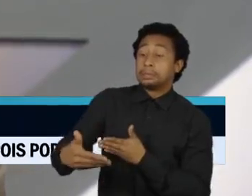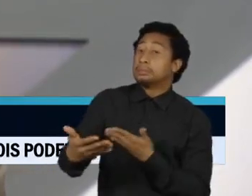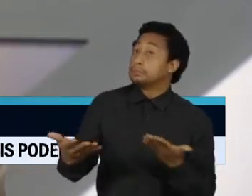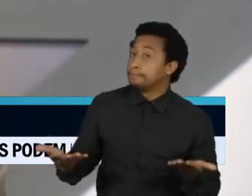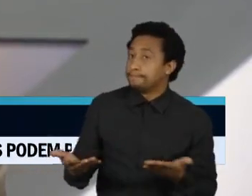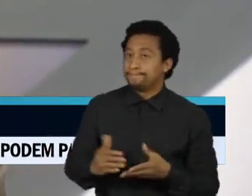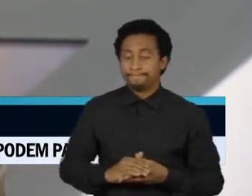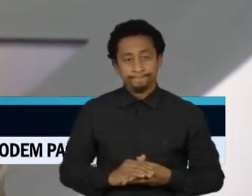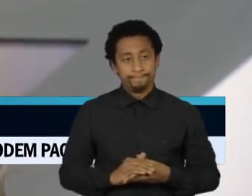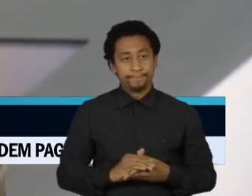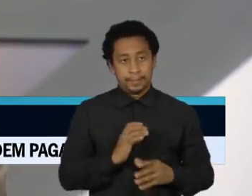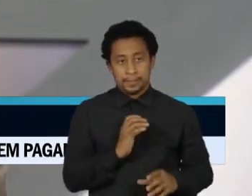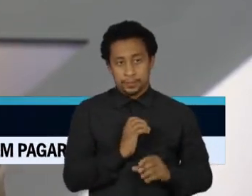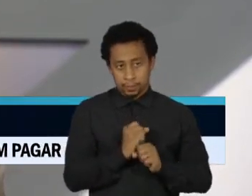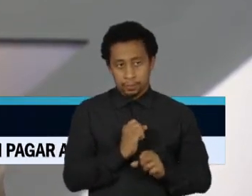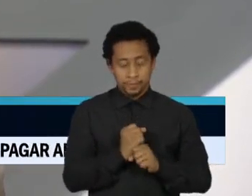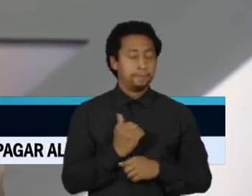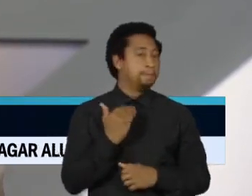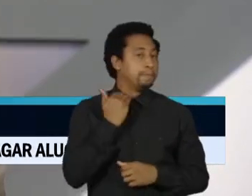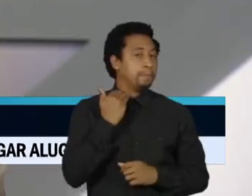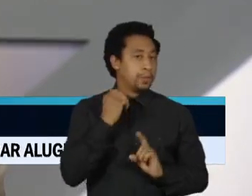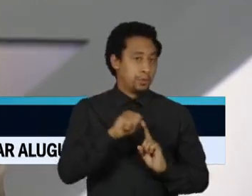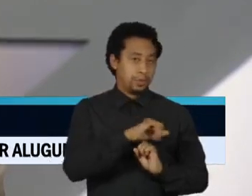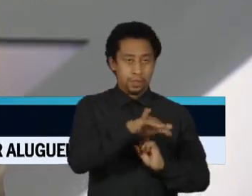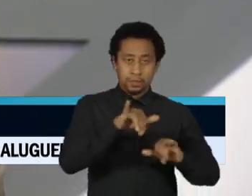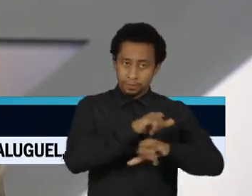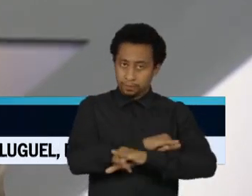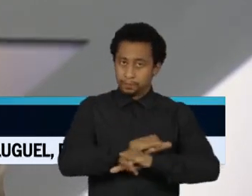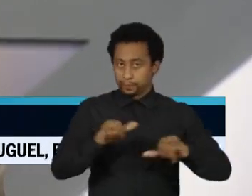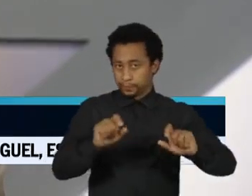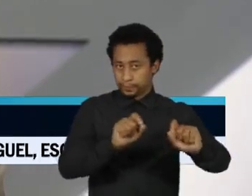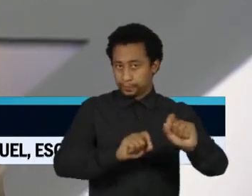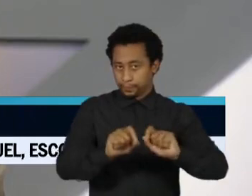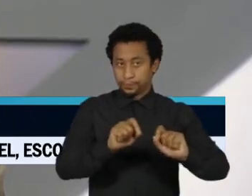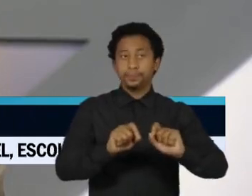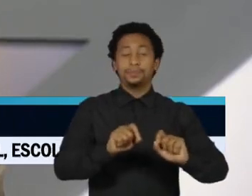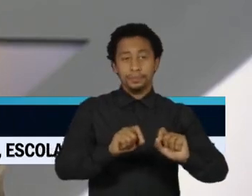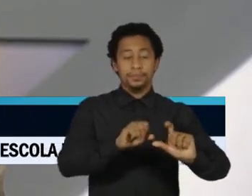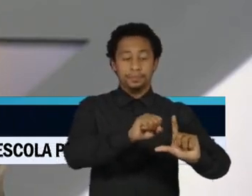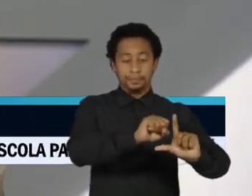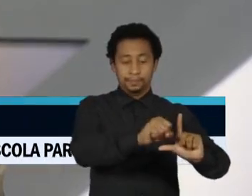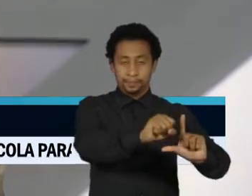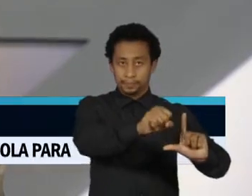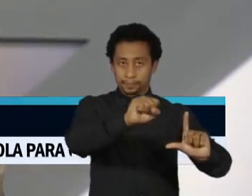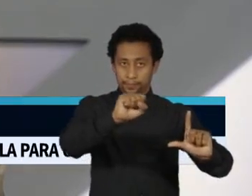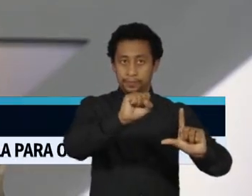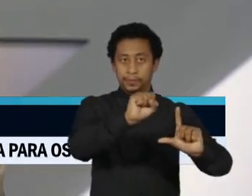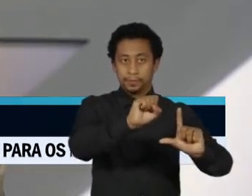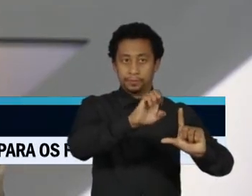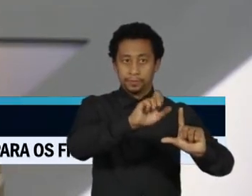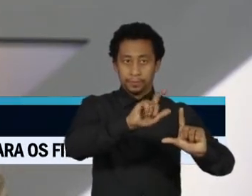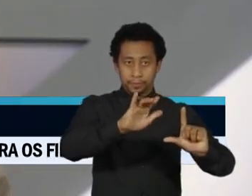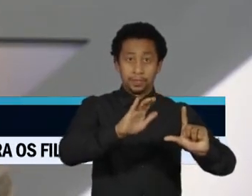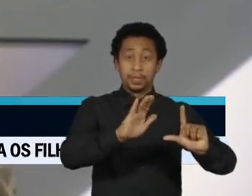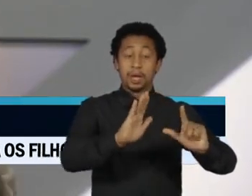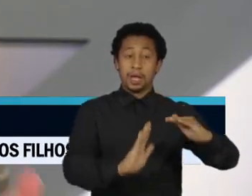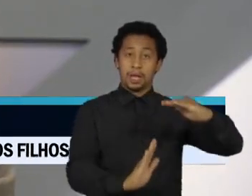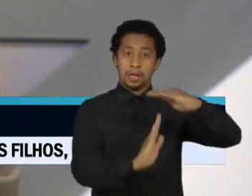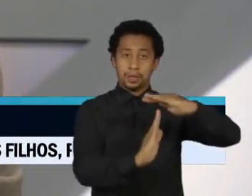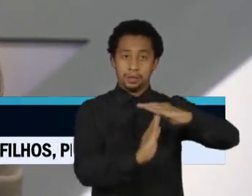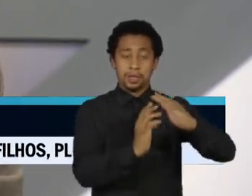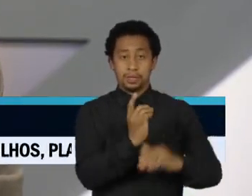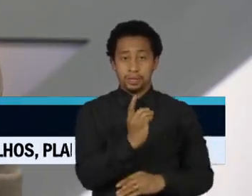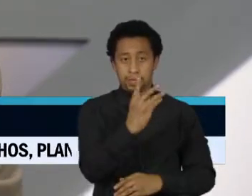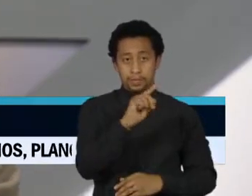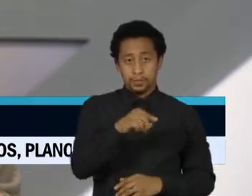Central faz é que ele manteria o juro inalterado em 13,75 até